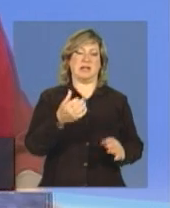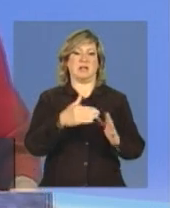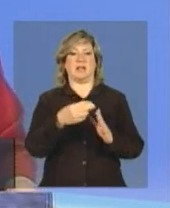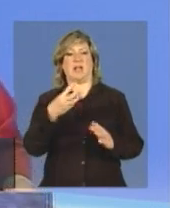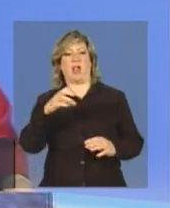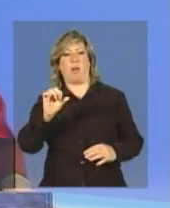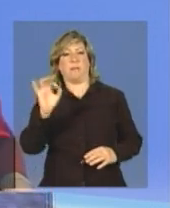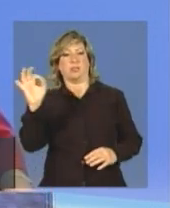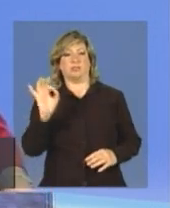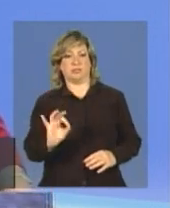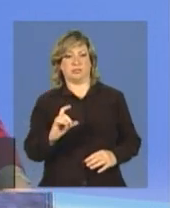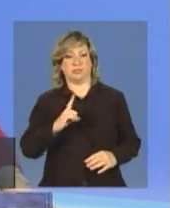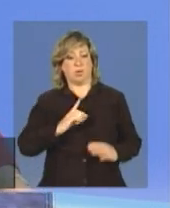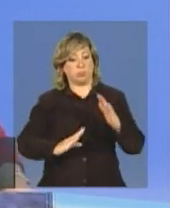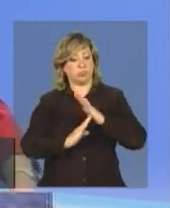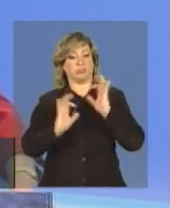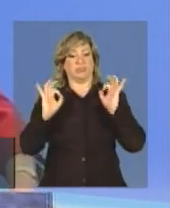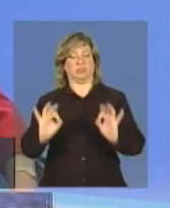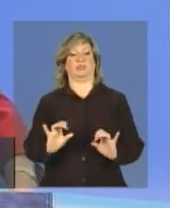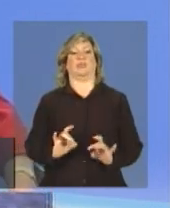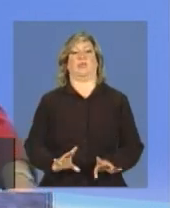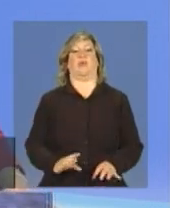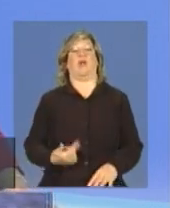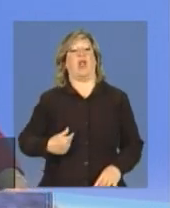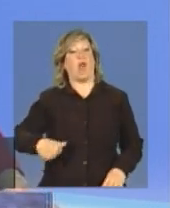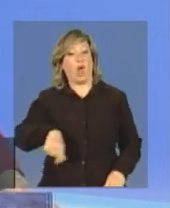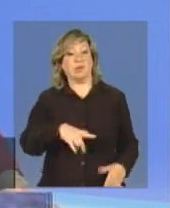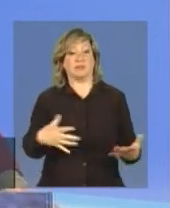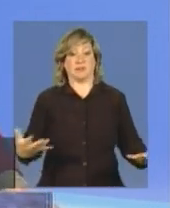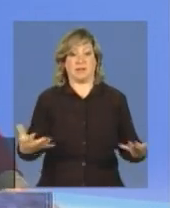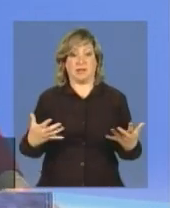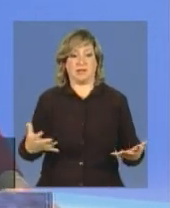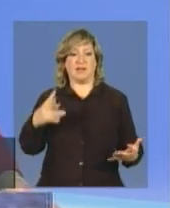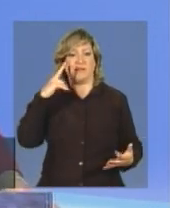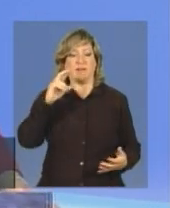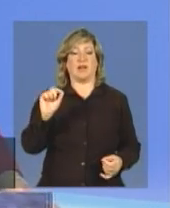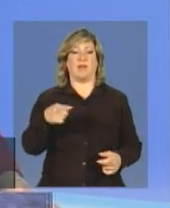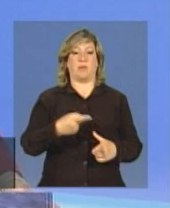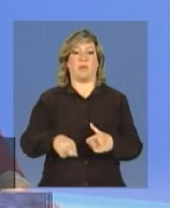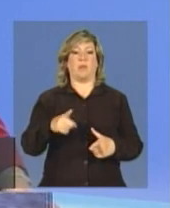Nós estamos vendo uma situação um tanto